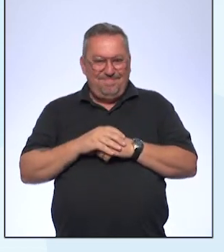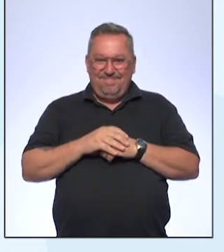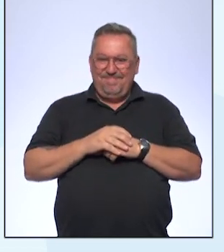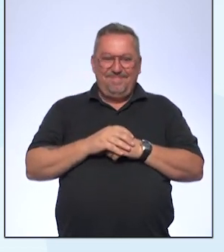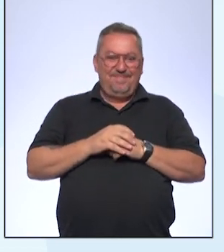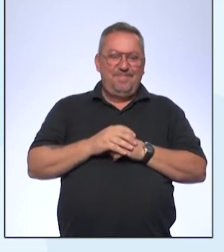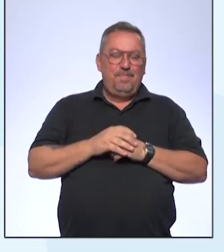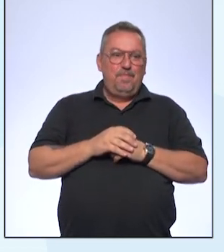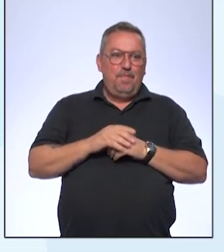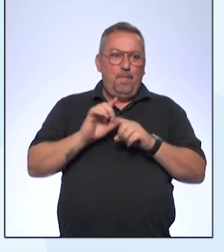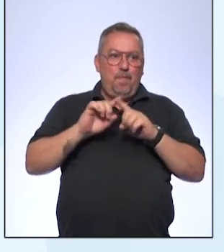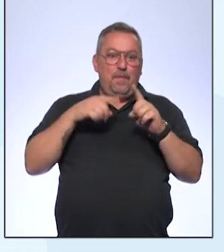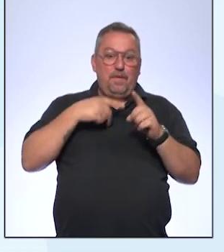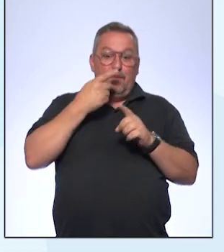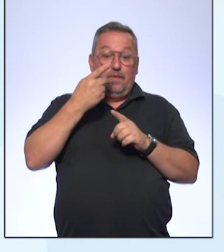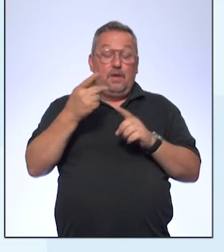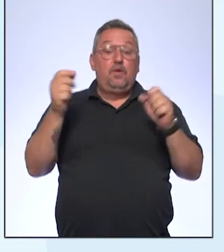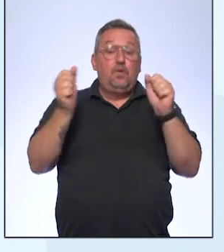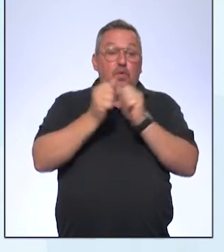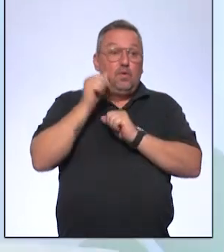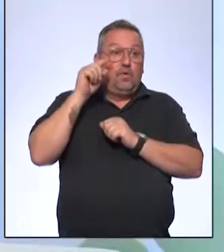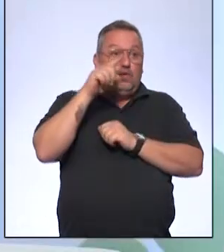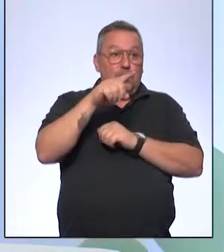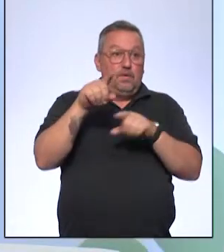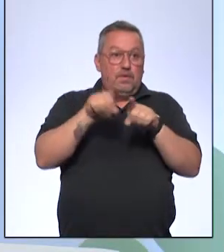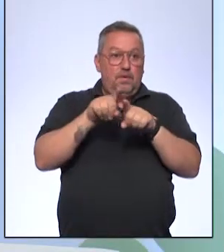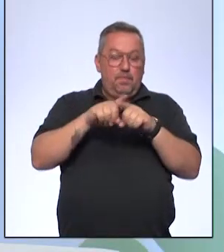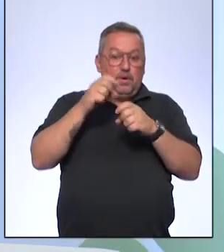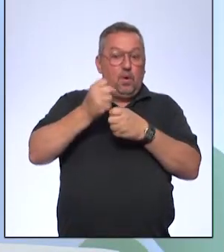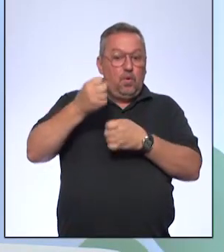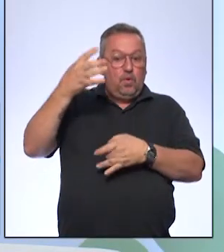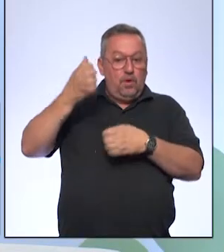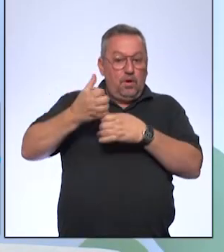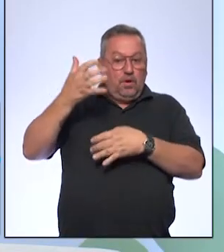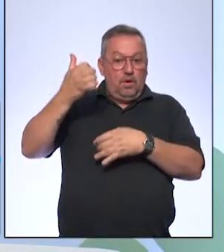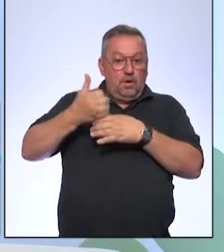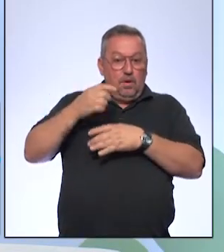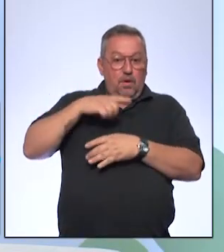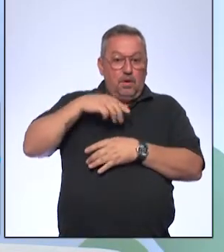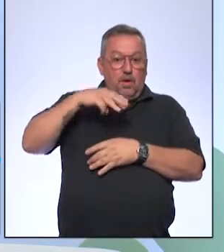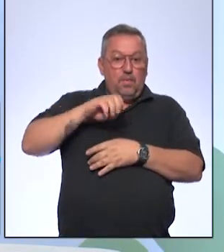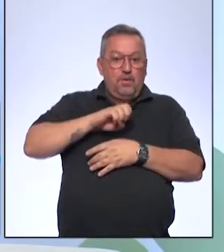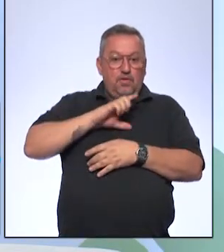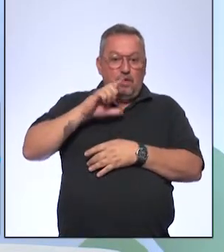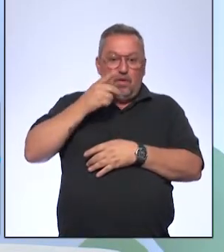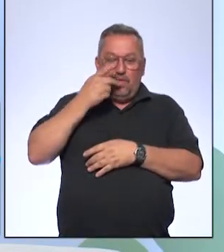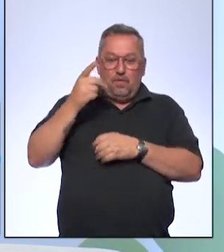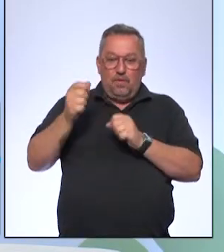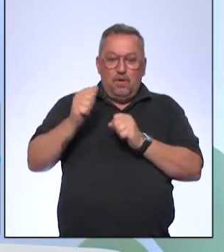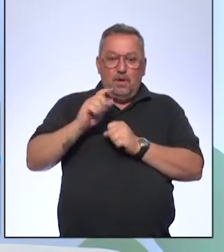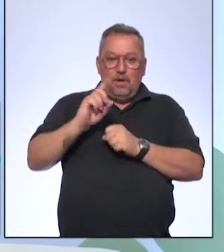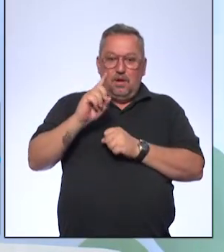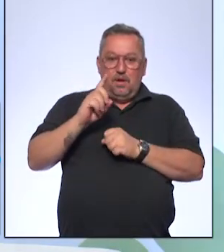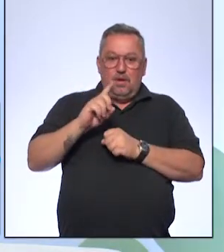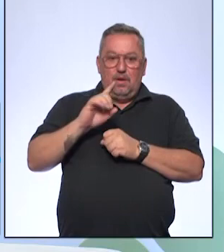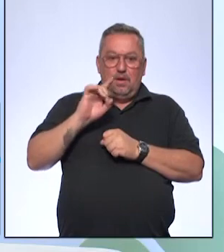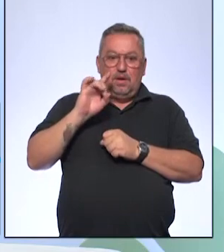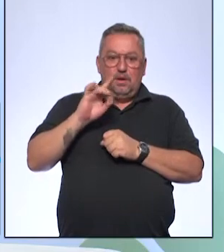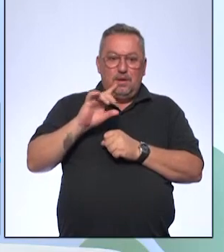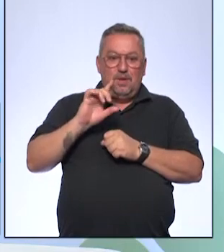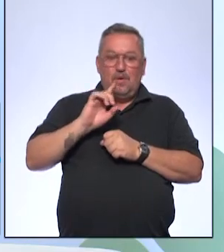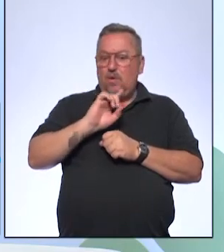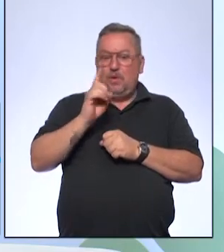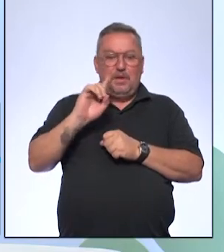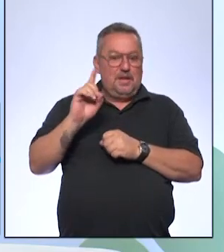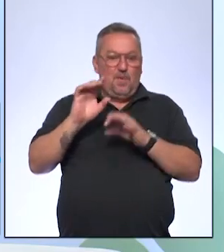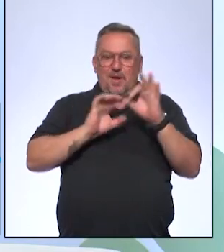ali. Então, mas aí eu vou dizer que junto com você, porque o chat já está aqui, né? O Michel, ele está junto com você, porque ele falou, eu sou o que